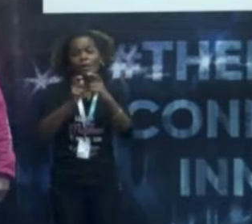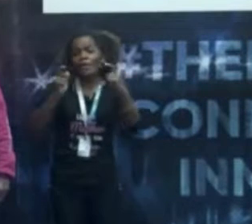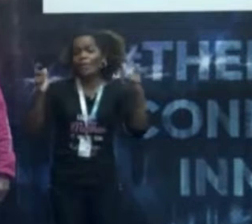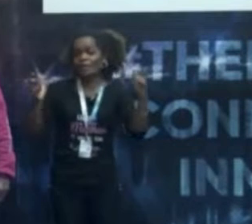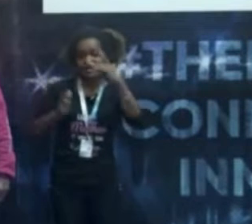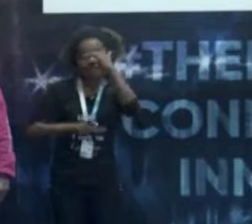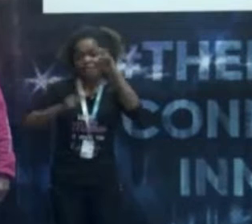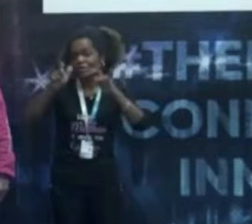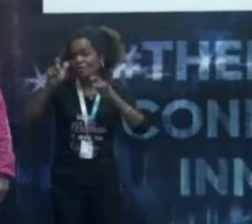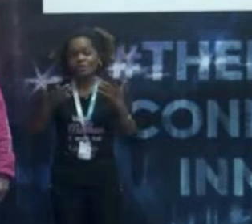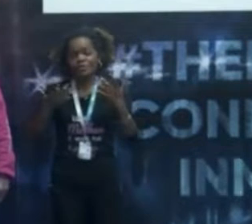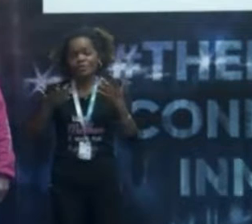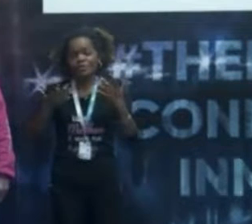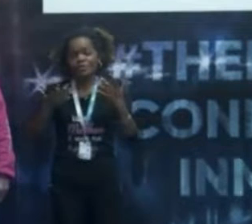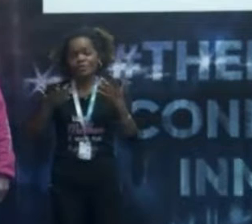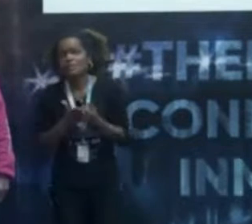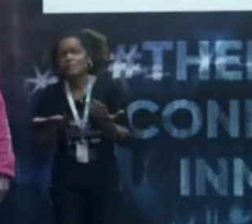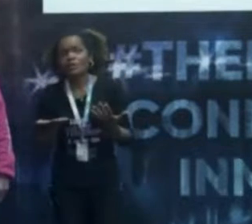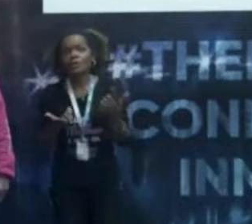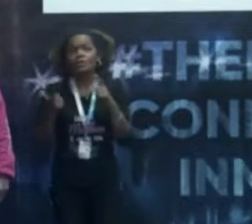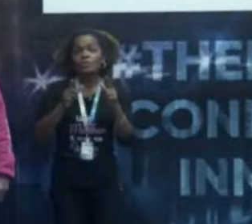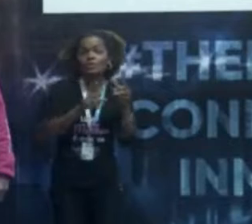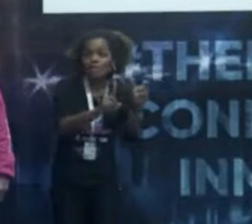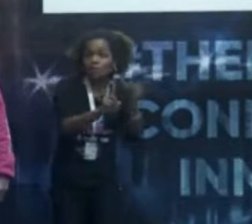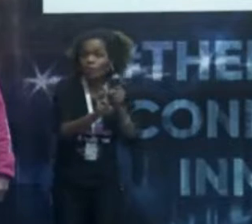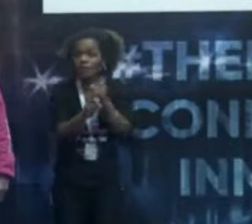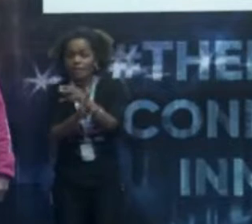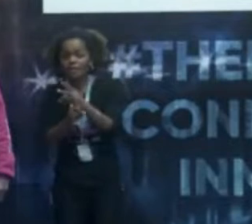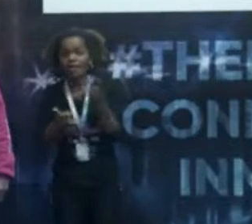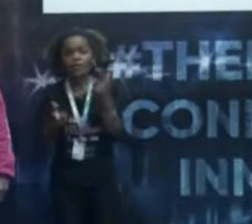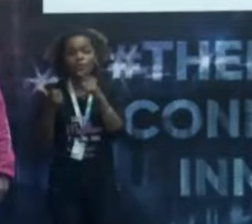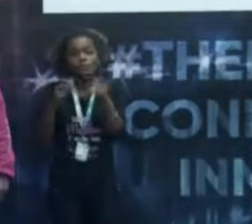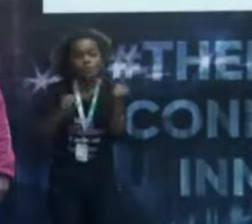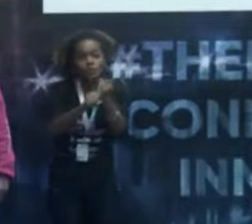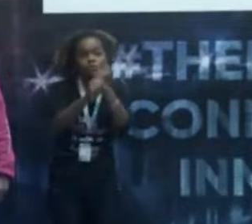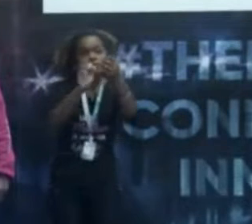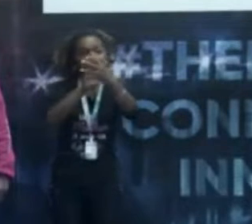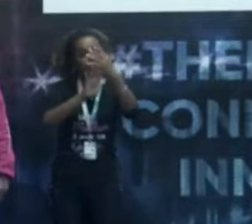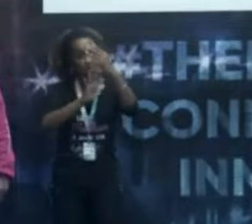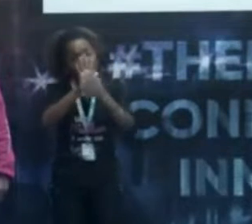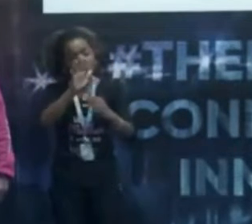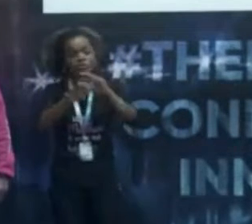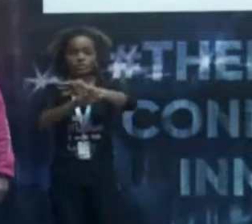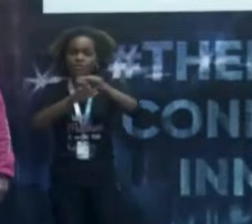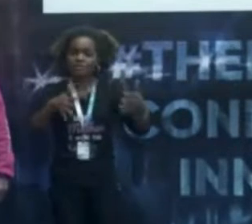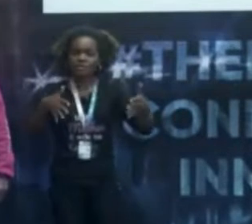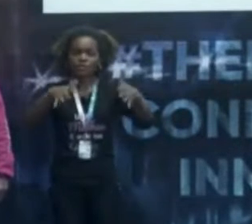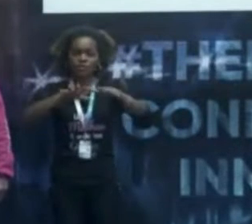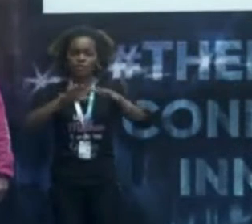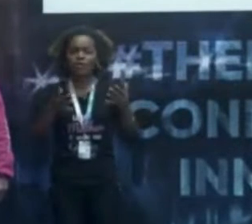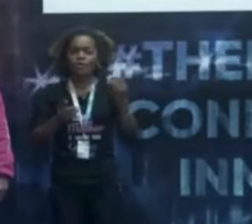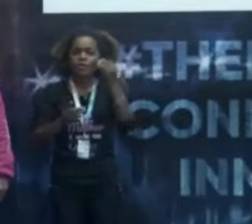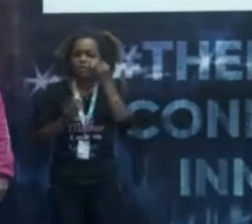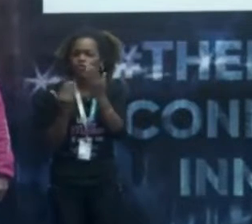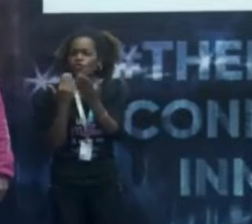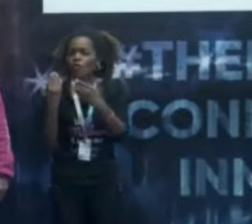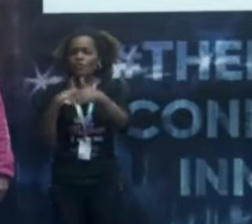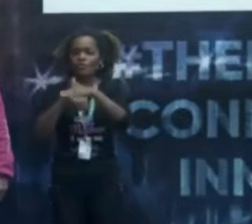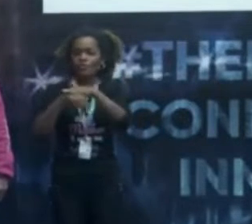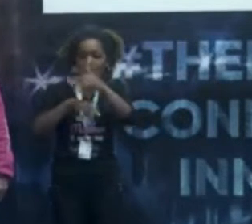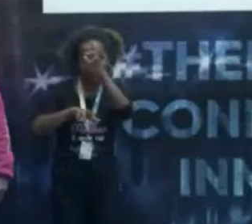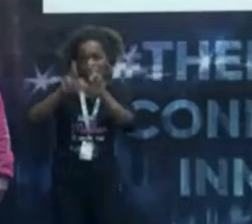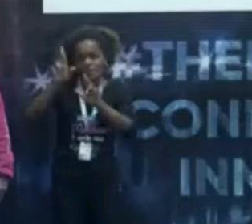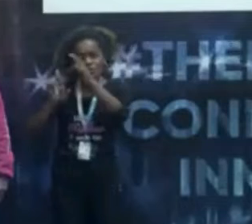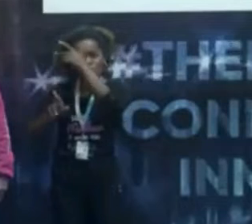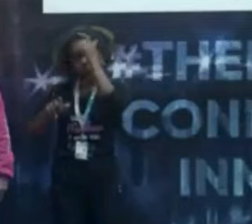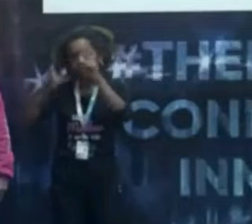tomando decisões, que estão contratando, que estão construindo programas de diversidade e inclusão. Então eu tento dialogar muito com pessoas sem deficiência